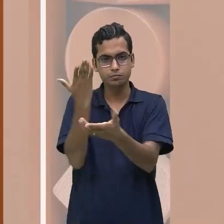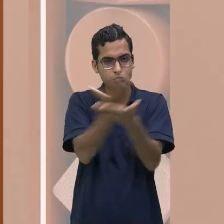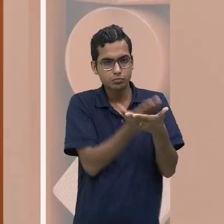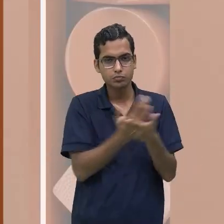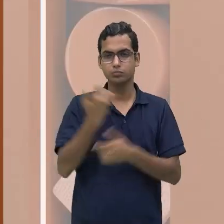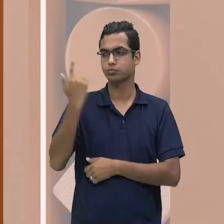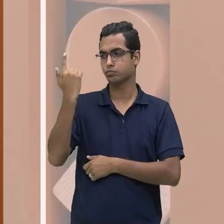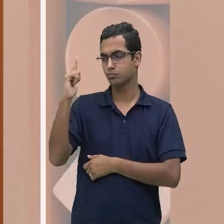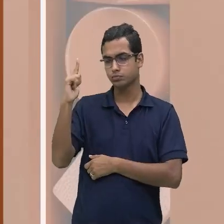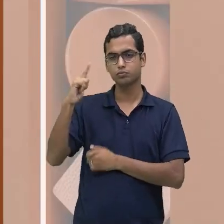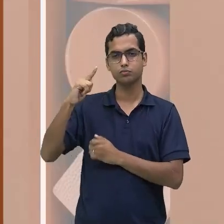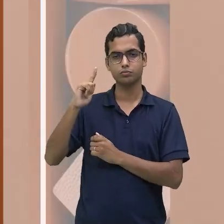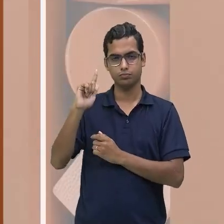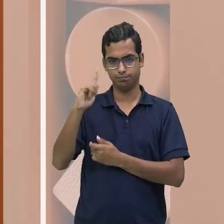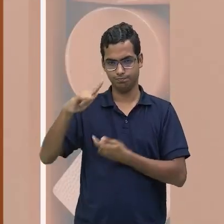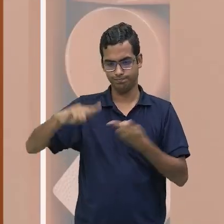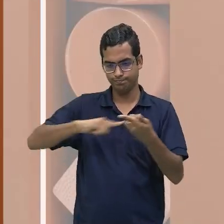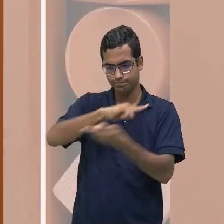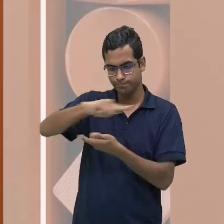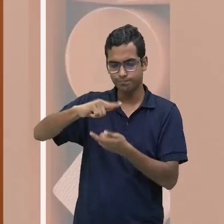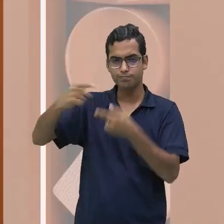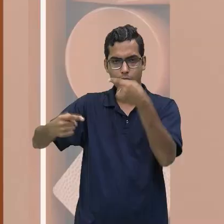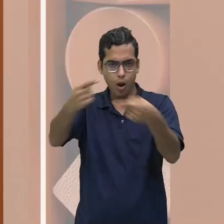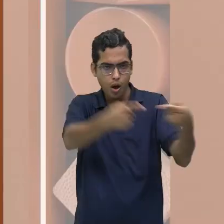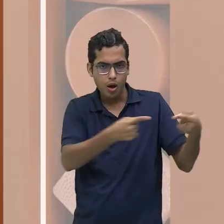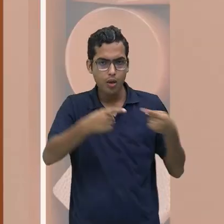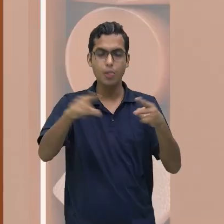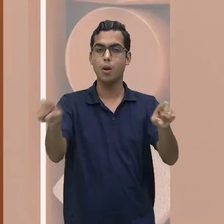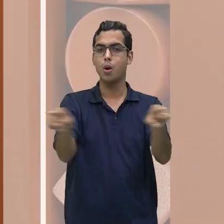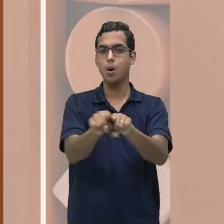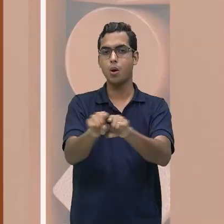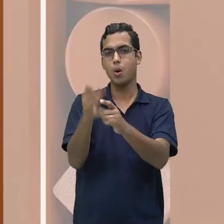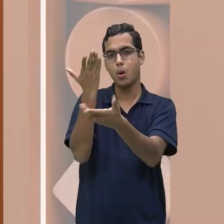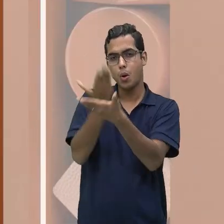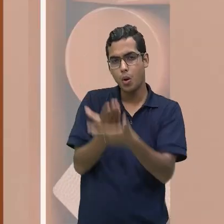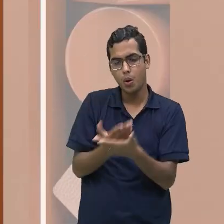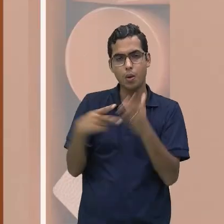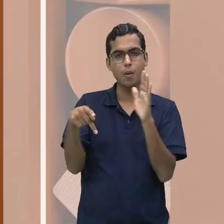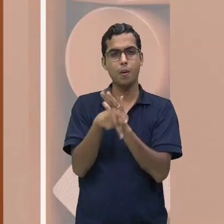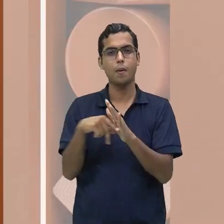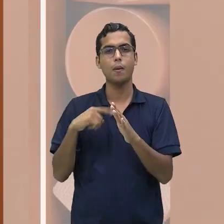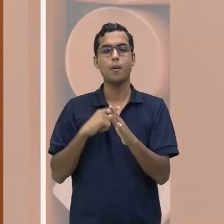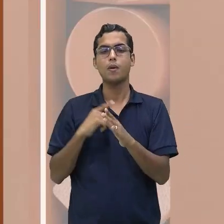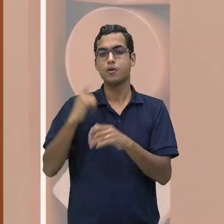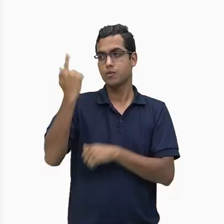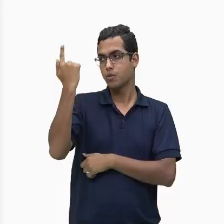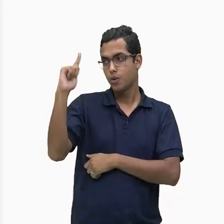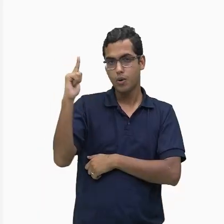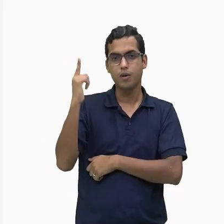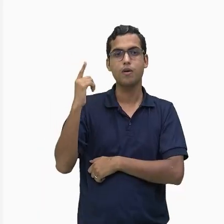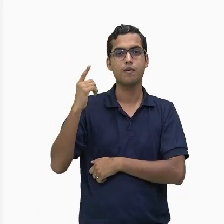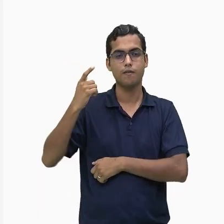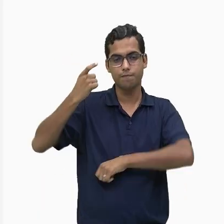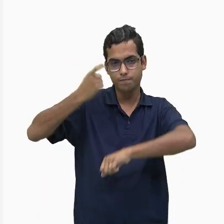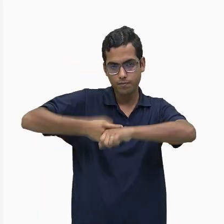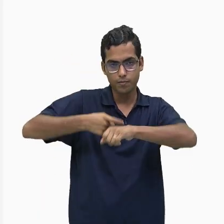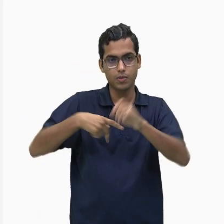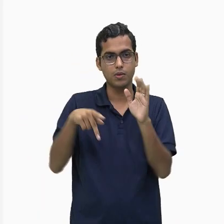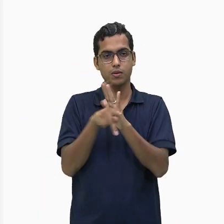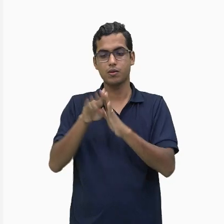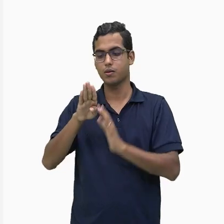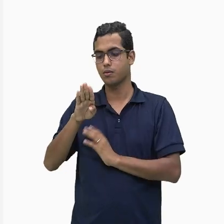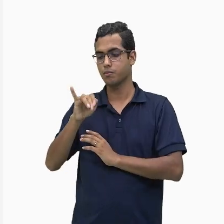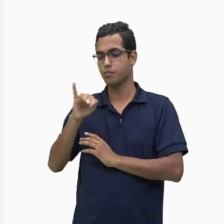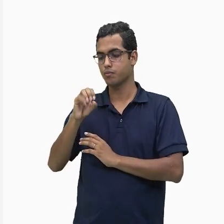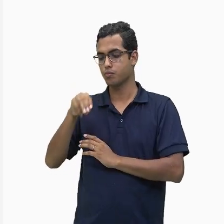mas também estudamos ali algumas características da geografia física, como os biomas do mundo, onde a gente